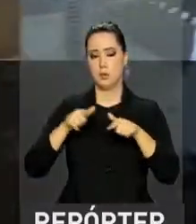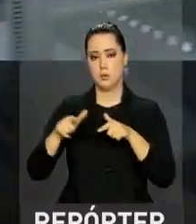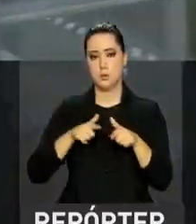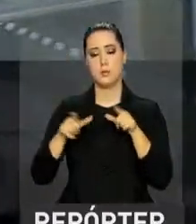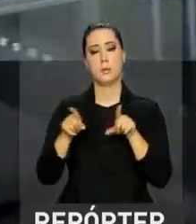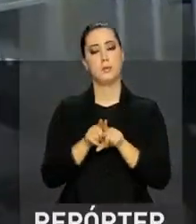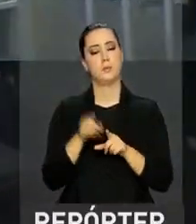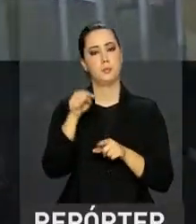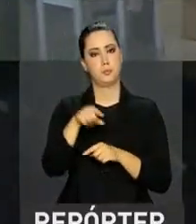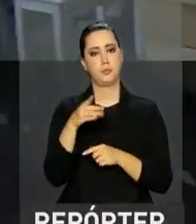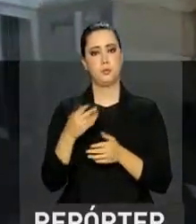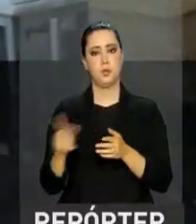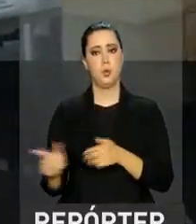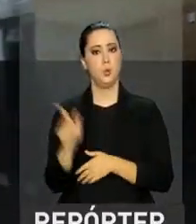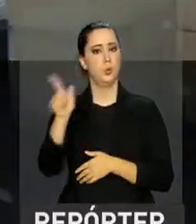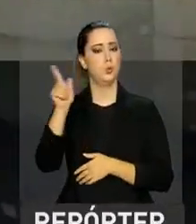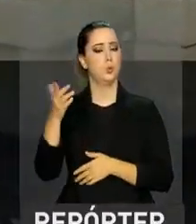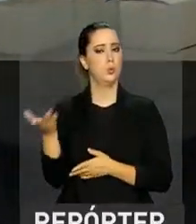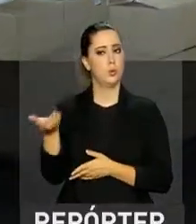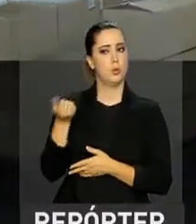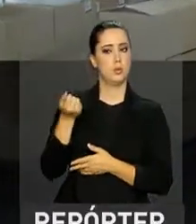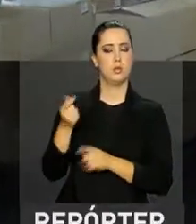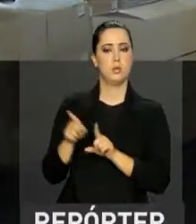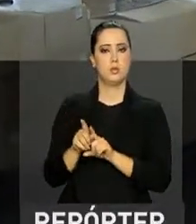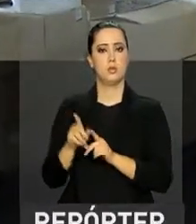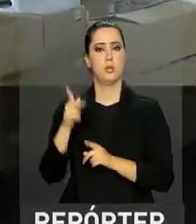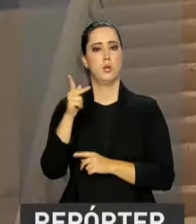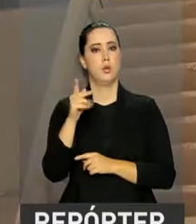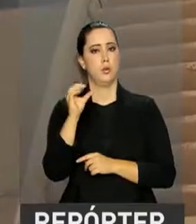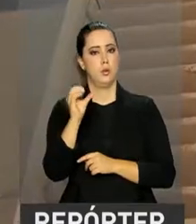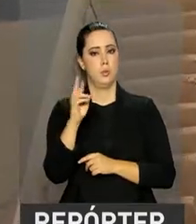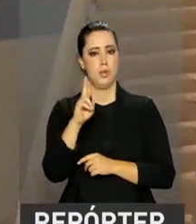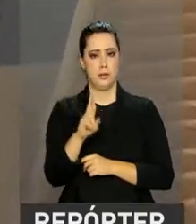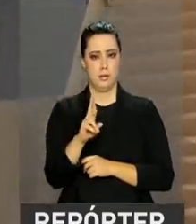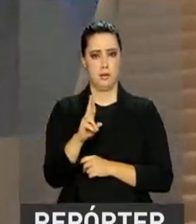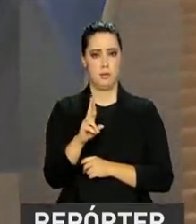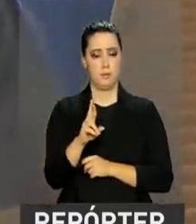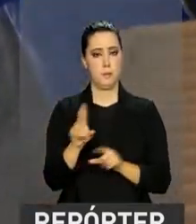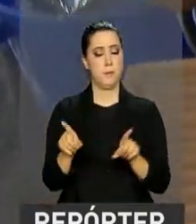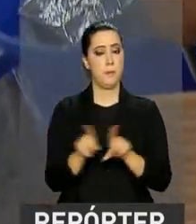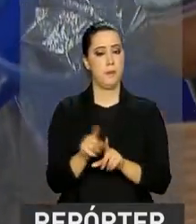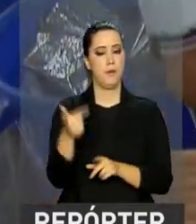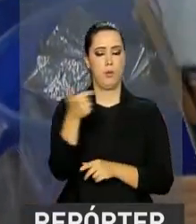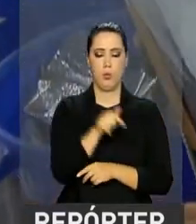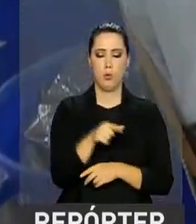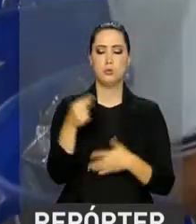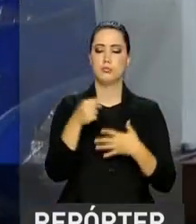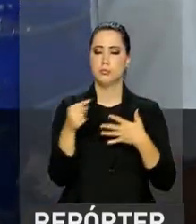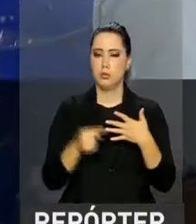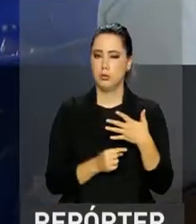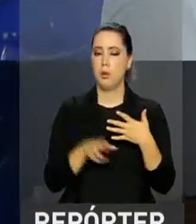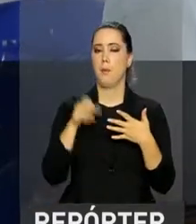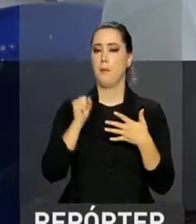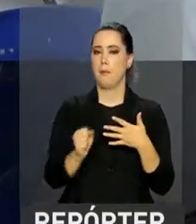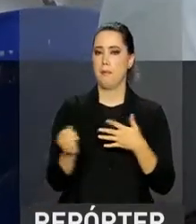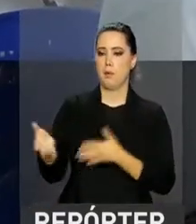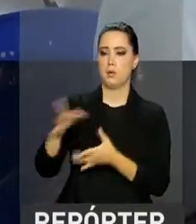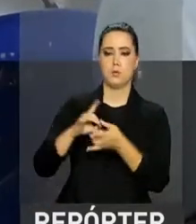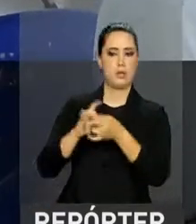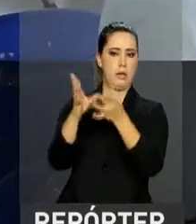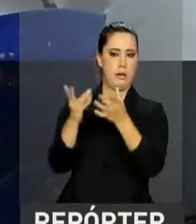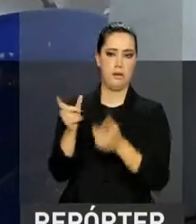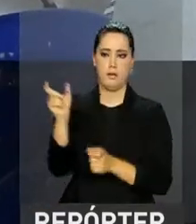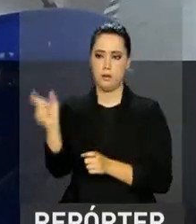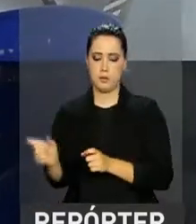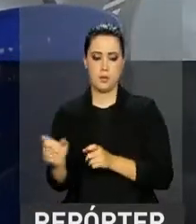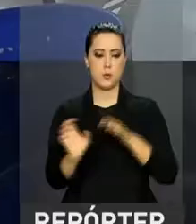participação nos lucros e plano de cargos e salários outros itens podem ser negociados diretamente entre